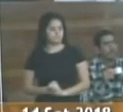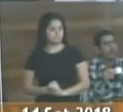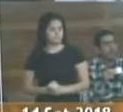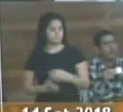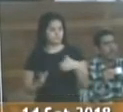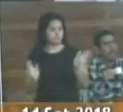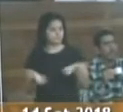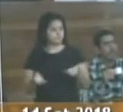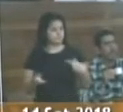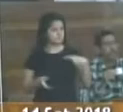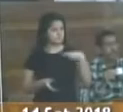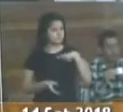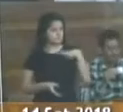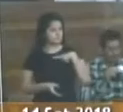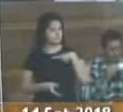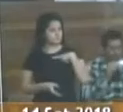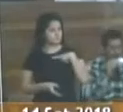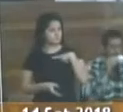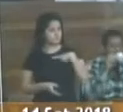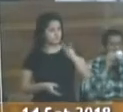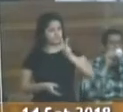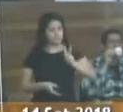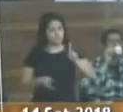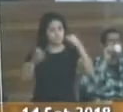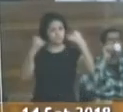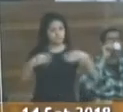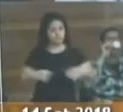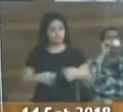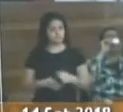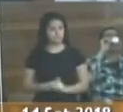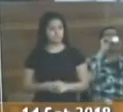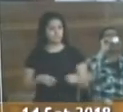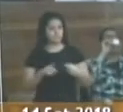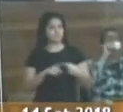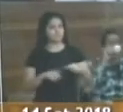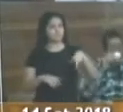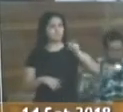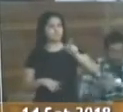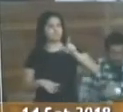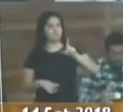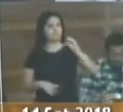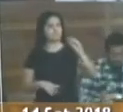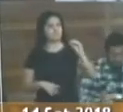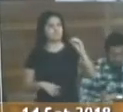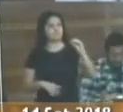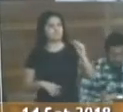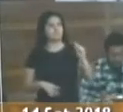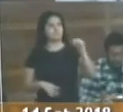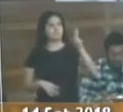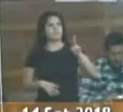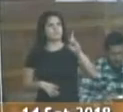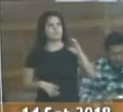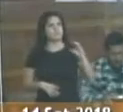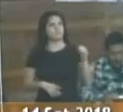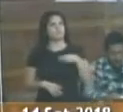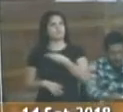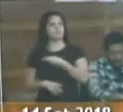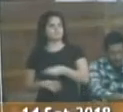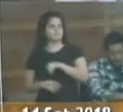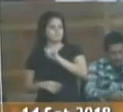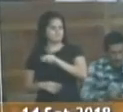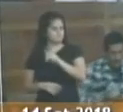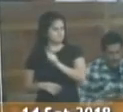Inclusive, hoje tem duas apresentações, uma do Glauco e uma do Zaganelli, que,